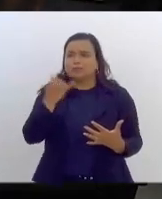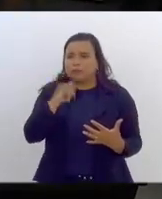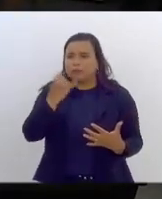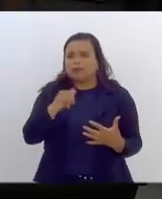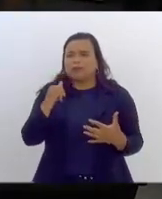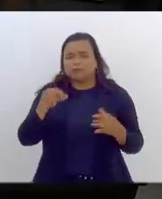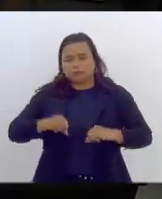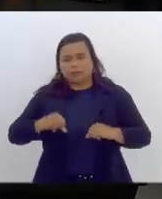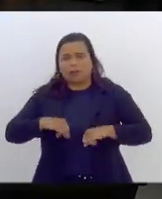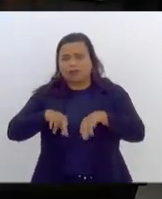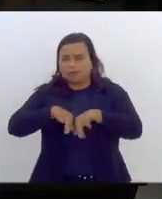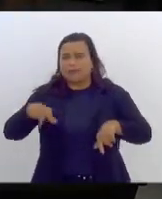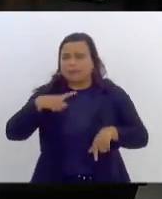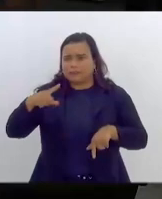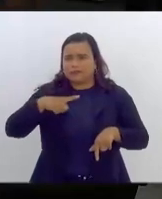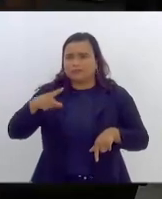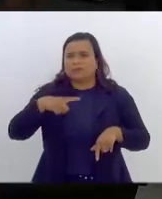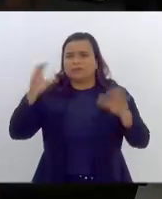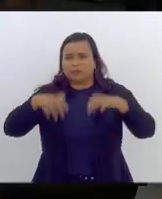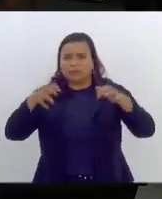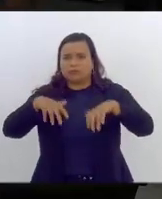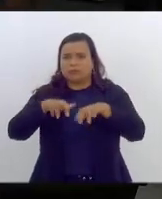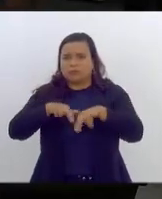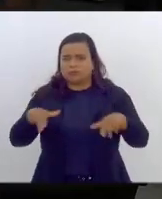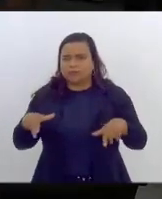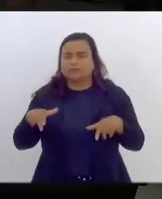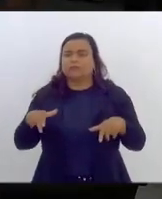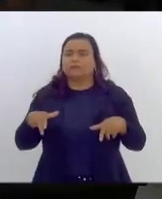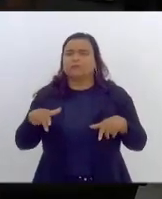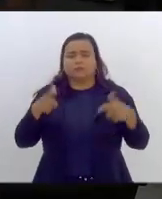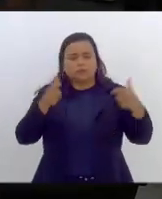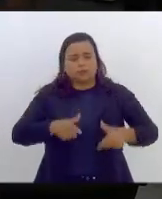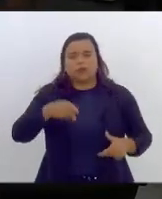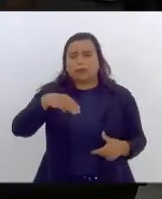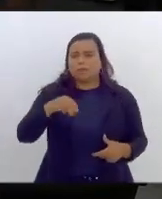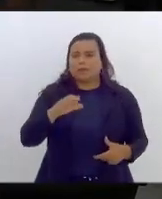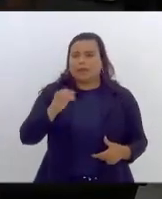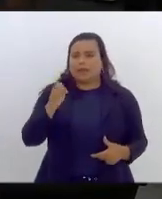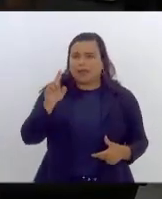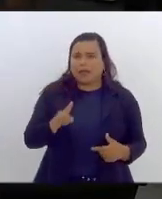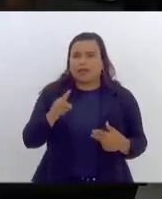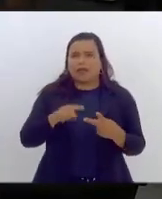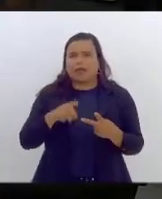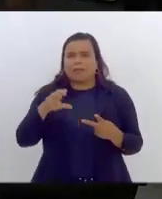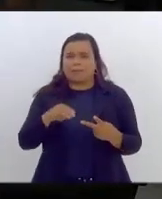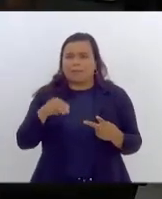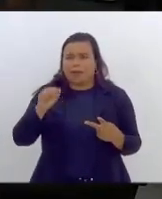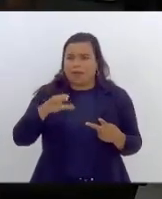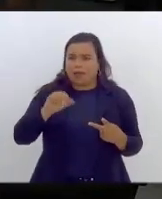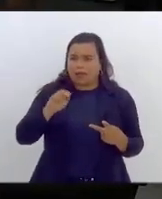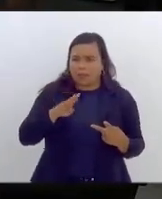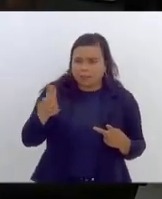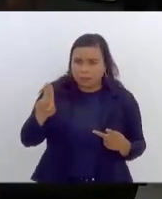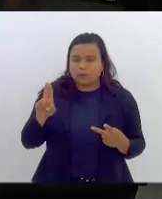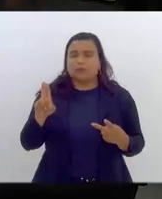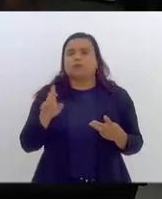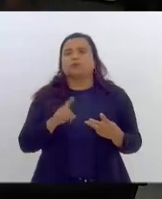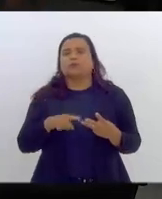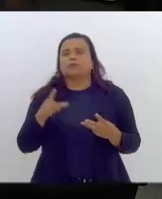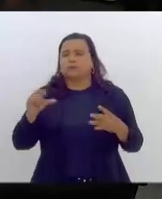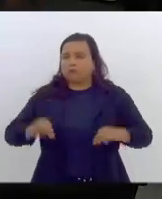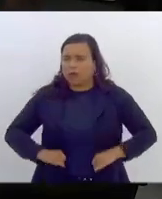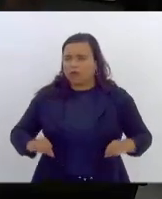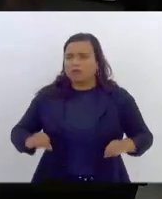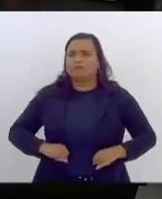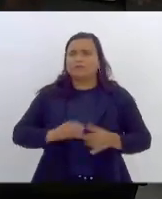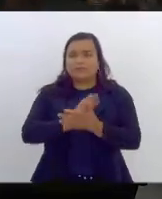A gente viu quanto que Campos, Macaé, Macabu... tem sofrido